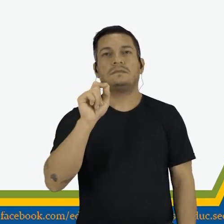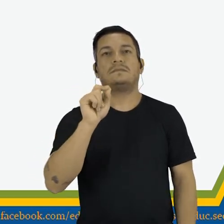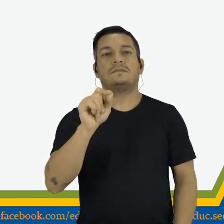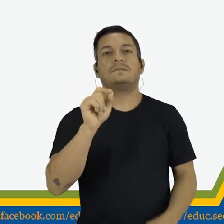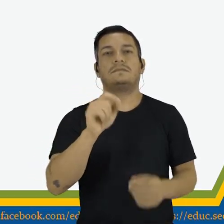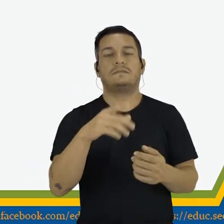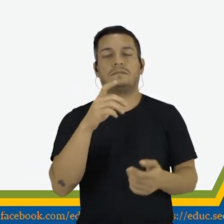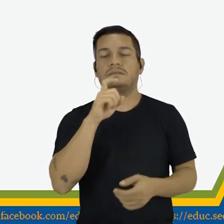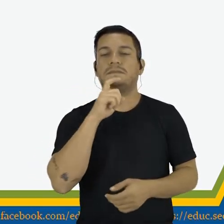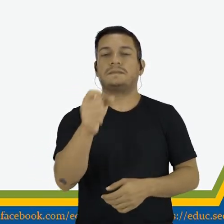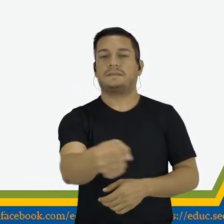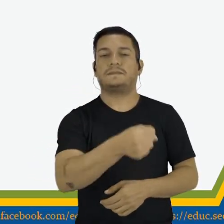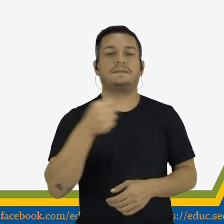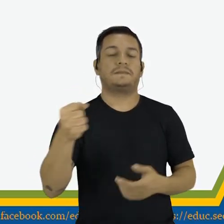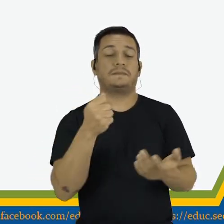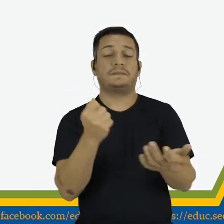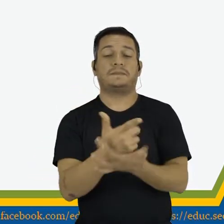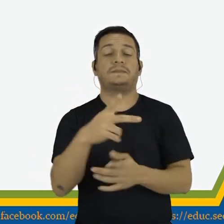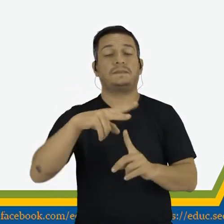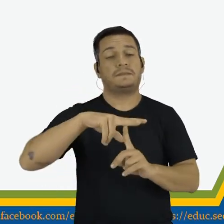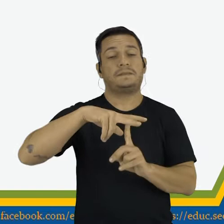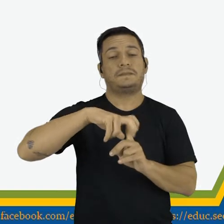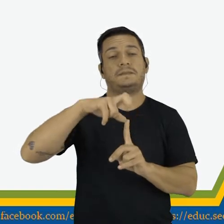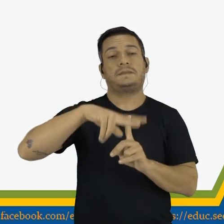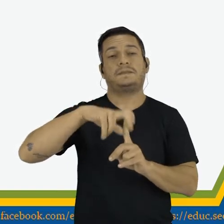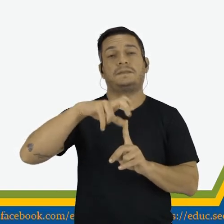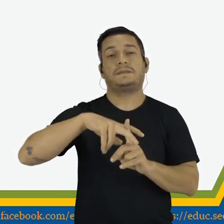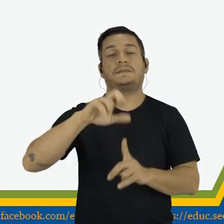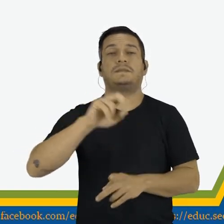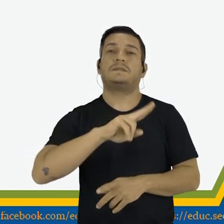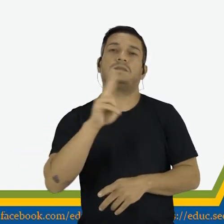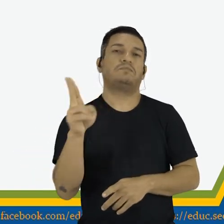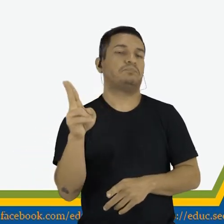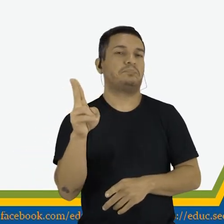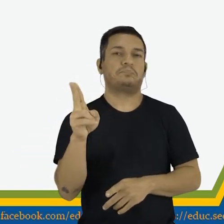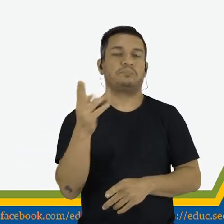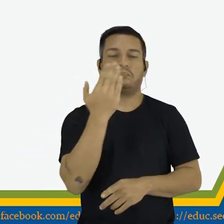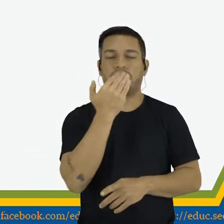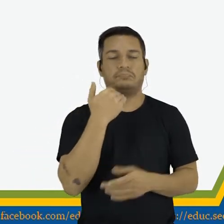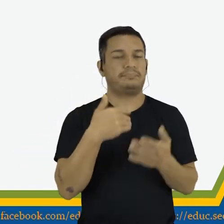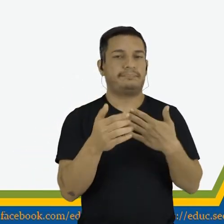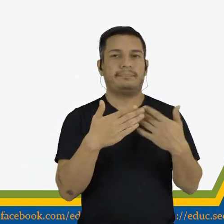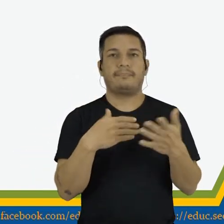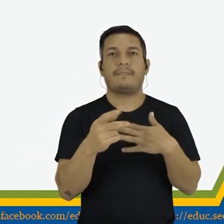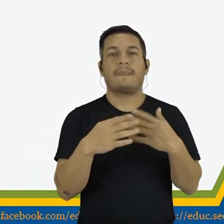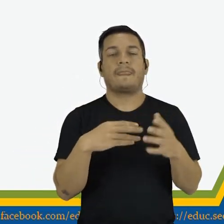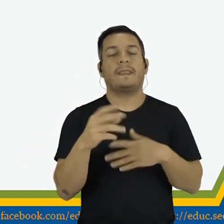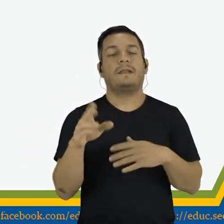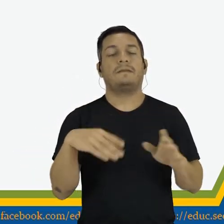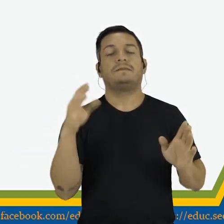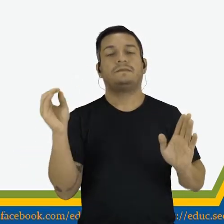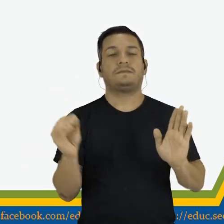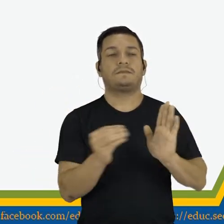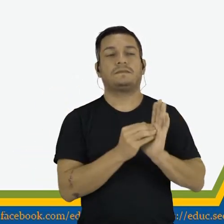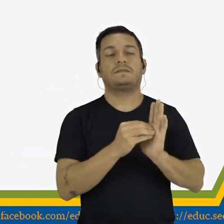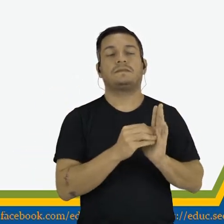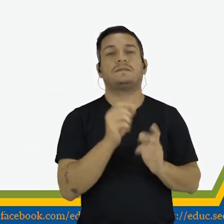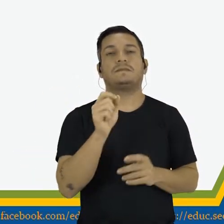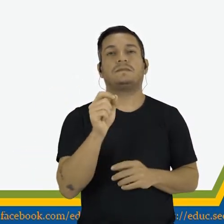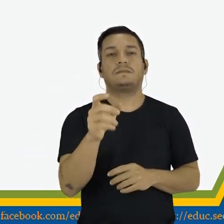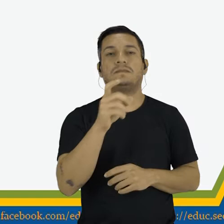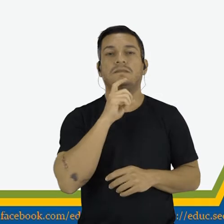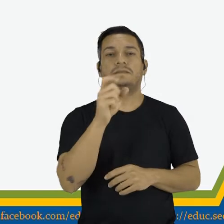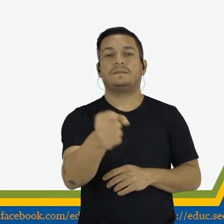na geladeira, quando você compra um refrigerante ou determinado alimento, quando você coloca no